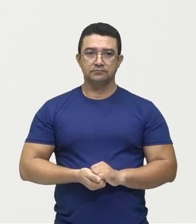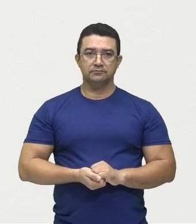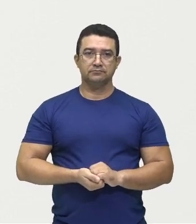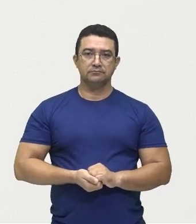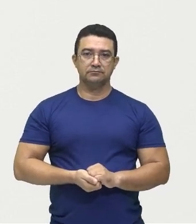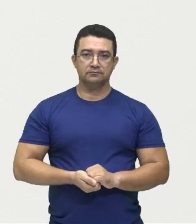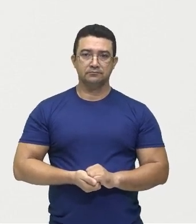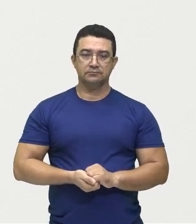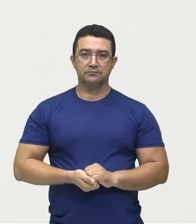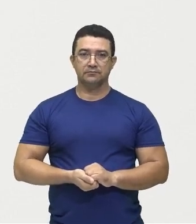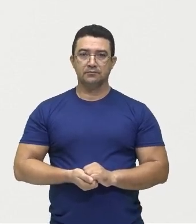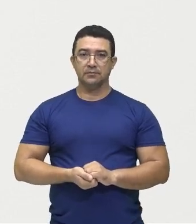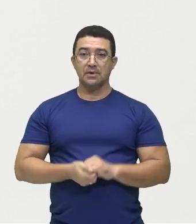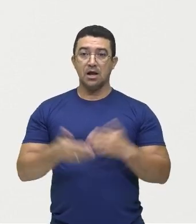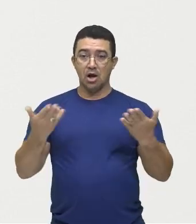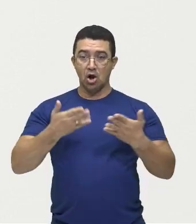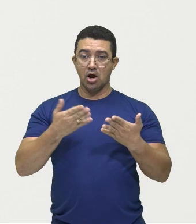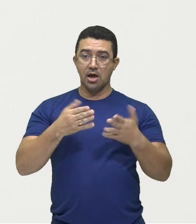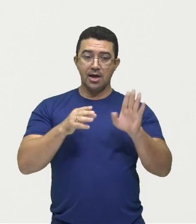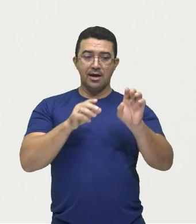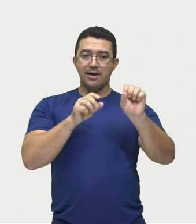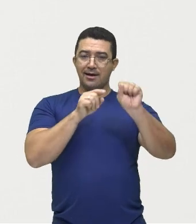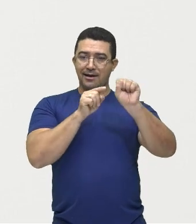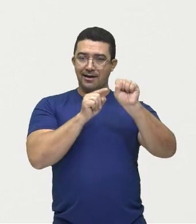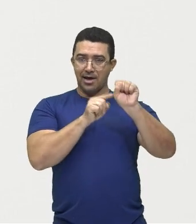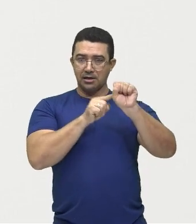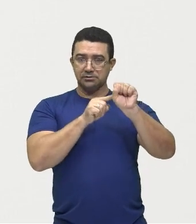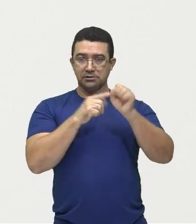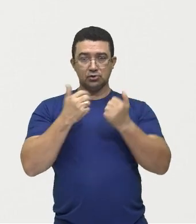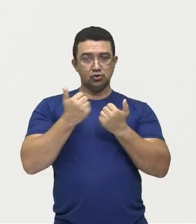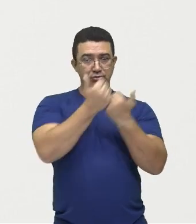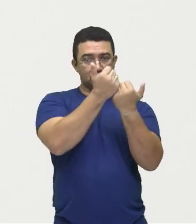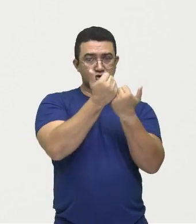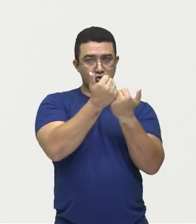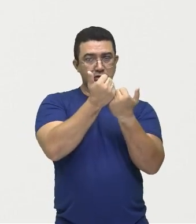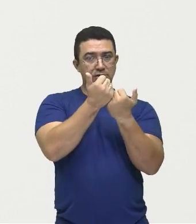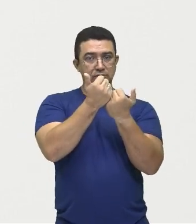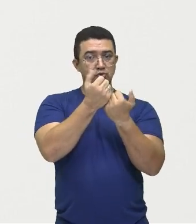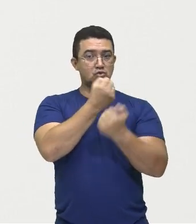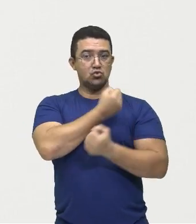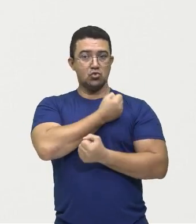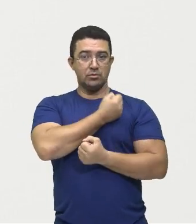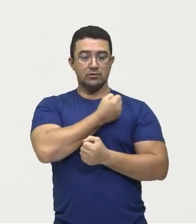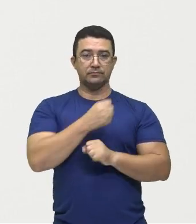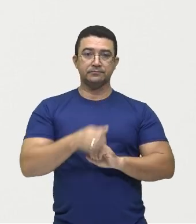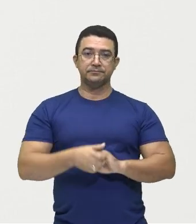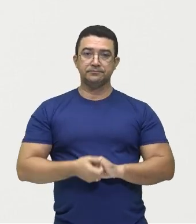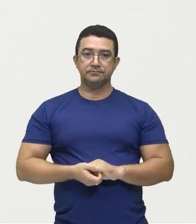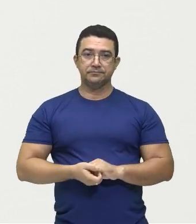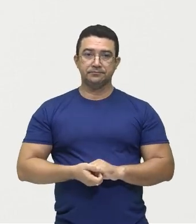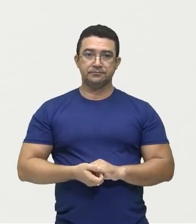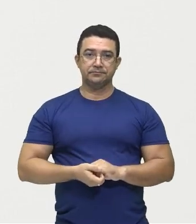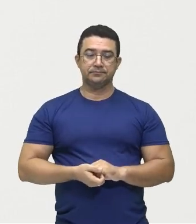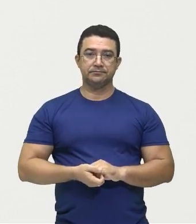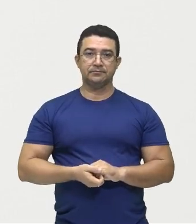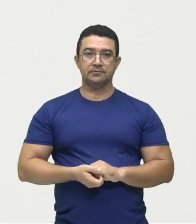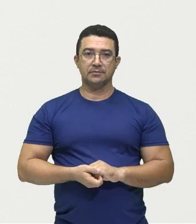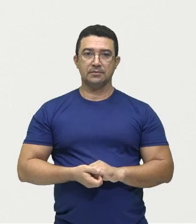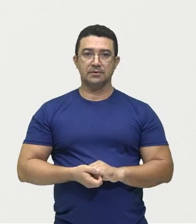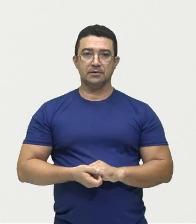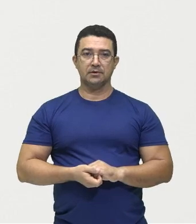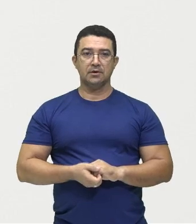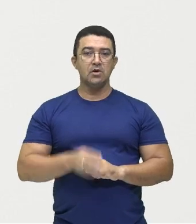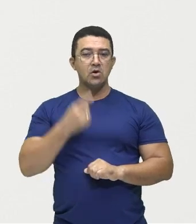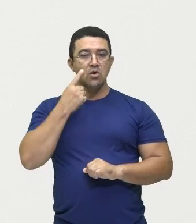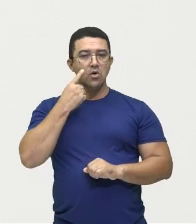Assim, vamos substituir S pelo valor fornecido pelo problema, tá? Então vejam, meus amigos, que aqui